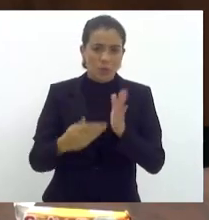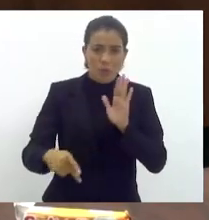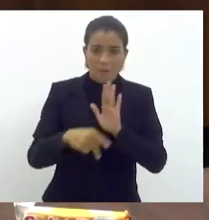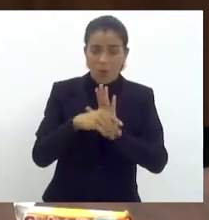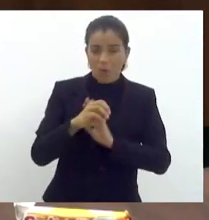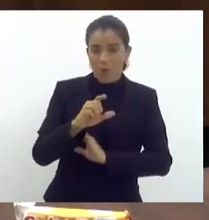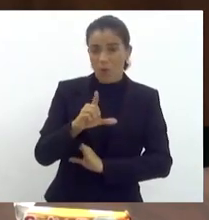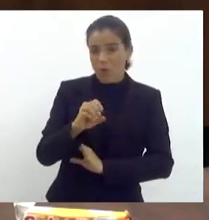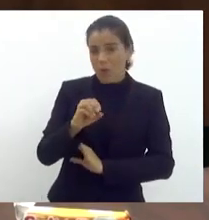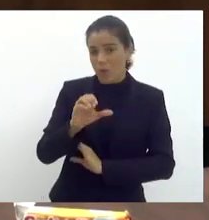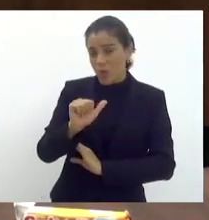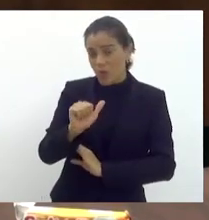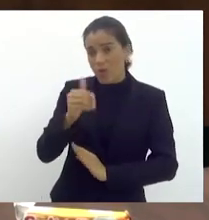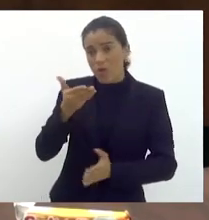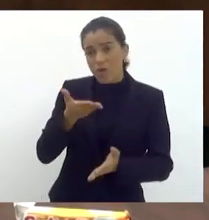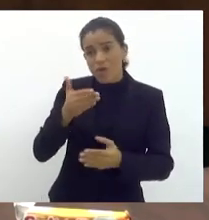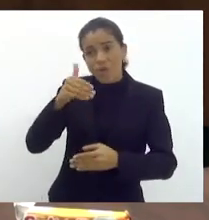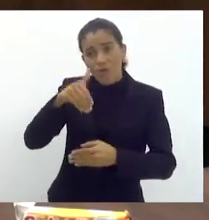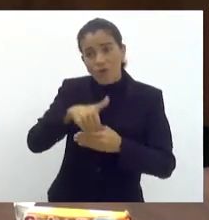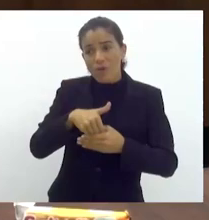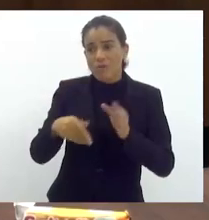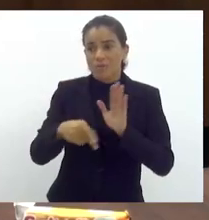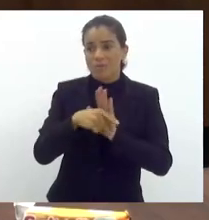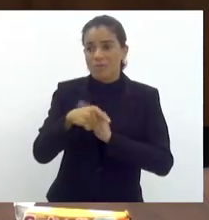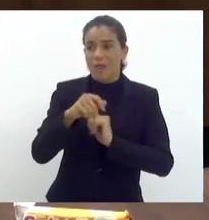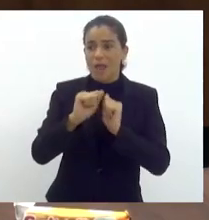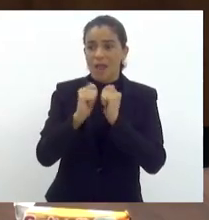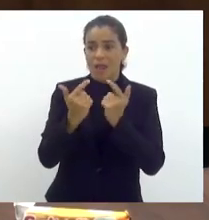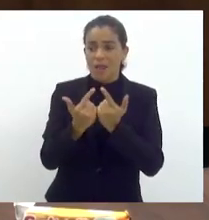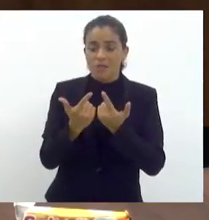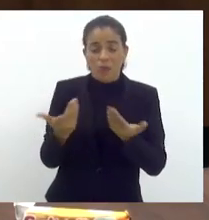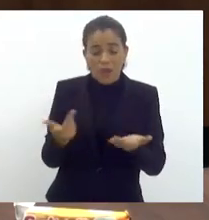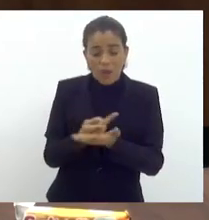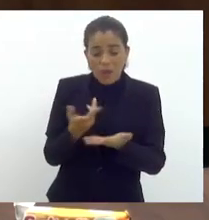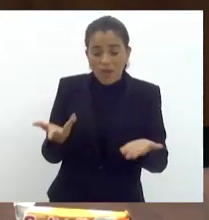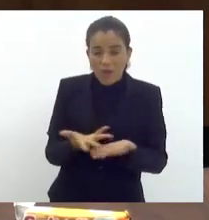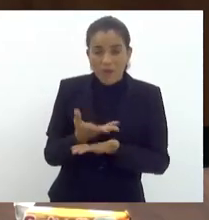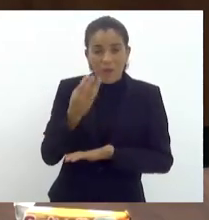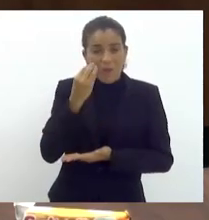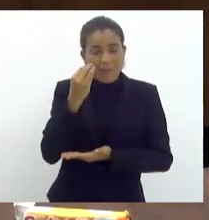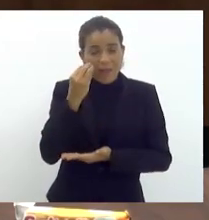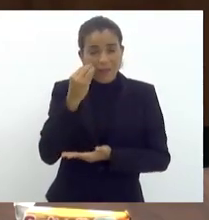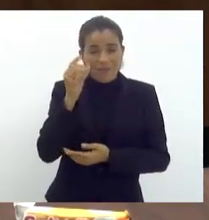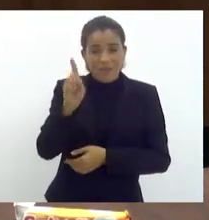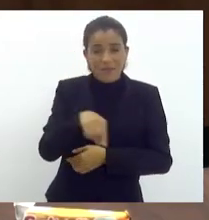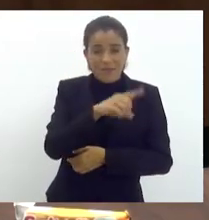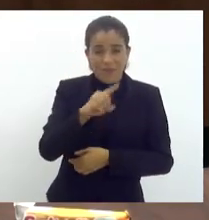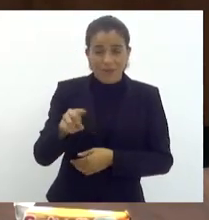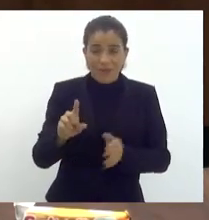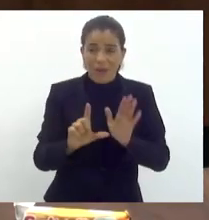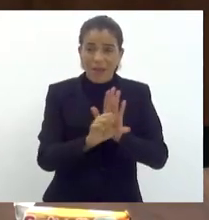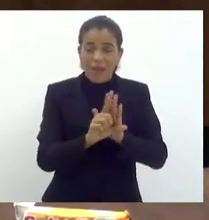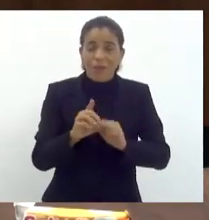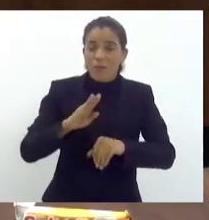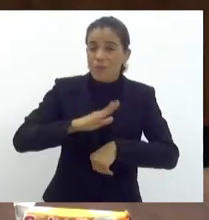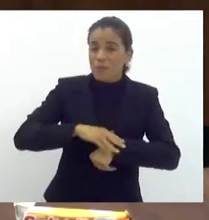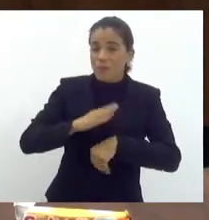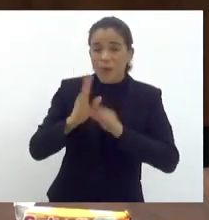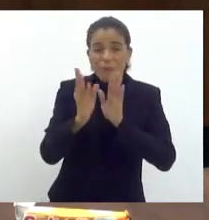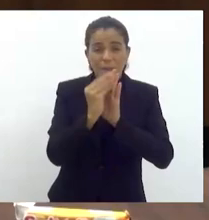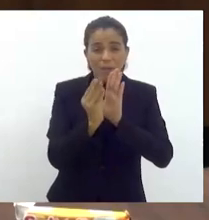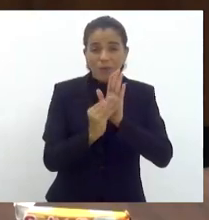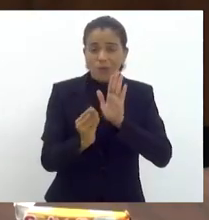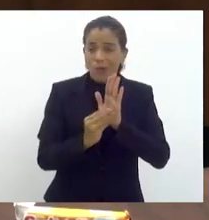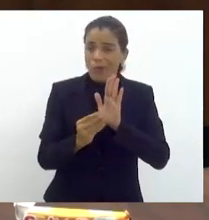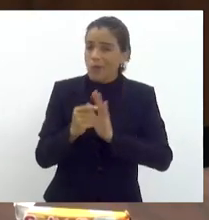votada por essa casa então o que acontece hoje é tentativa de uma revogação de uma lei numa metodologia injusta